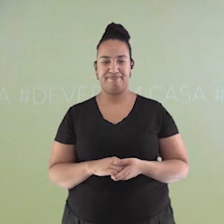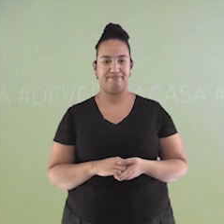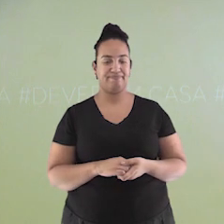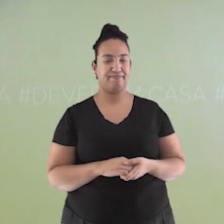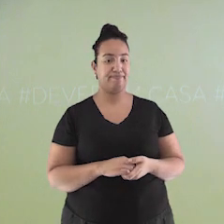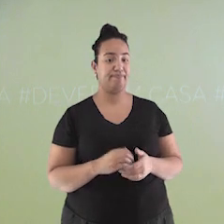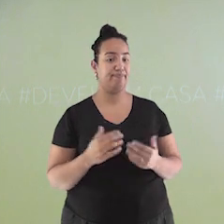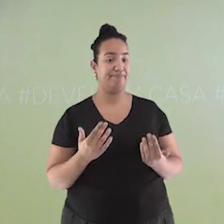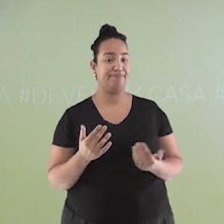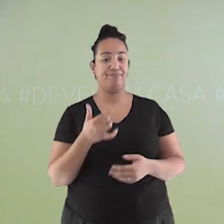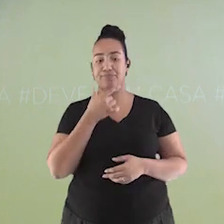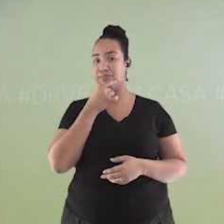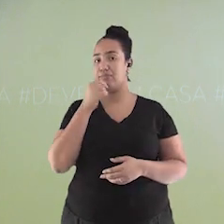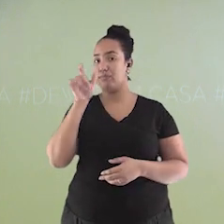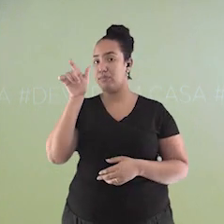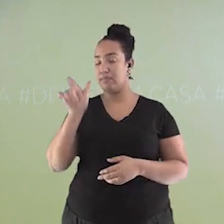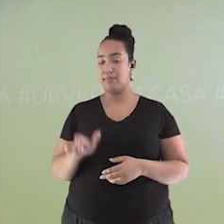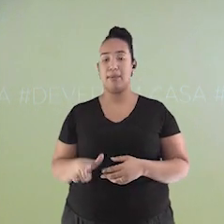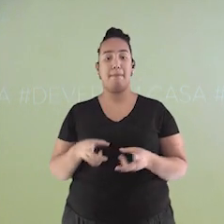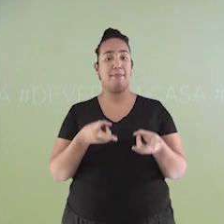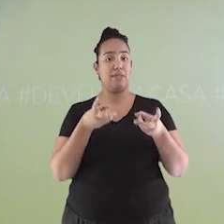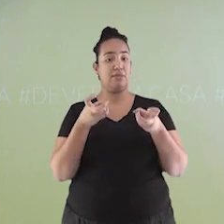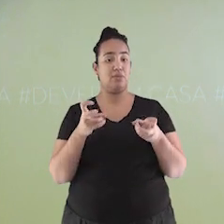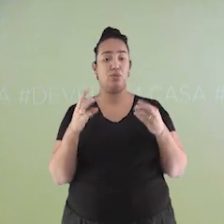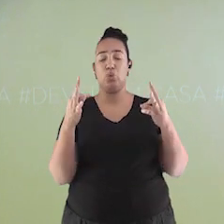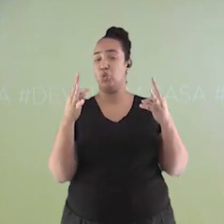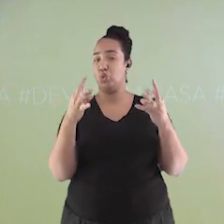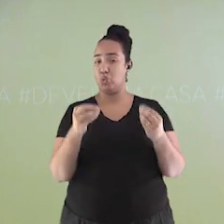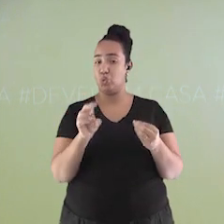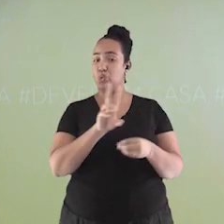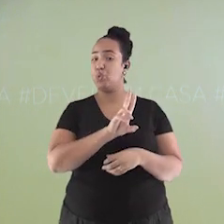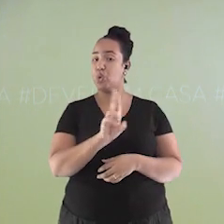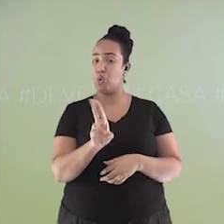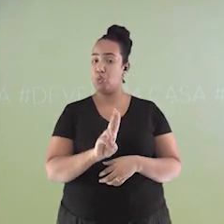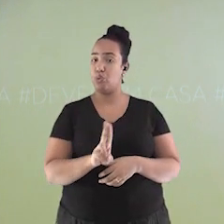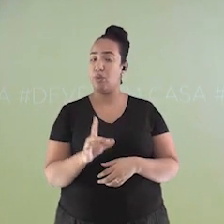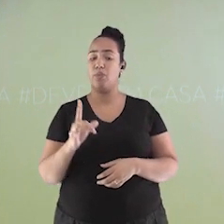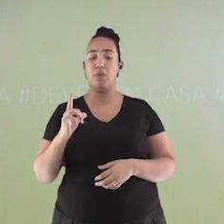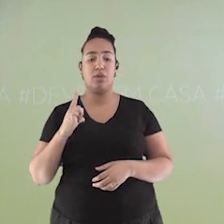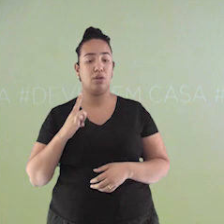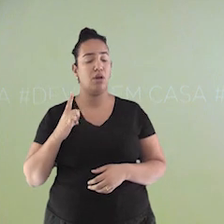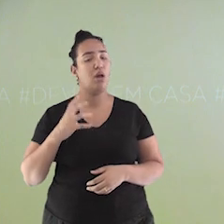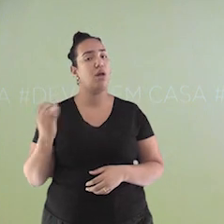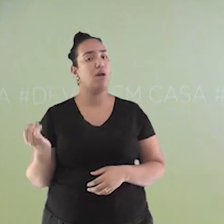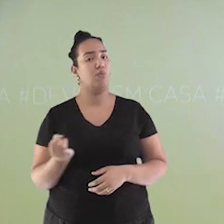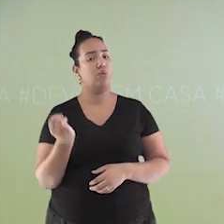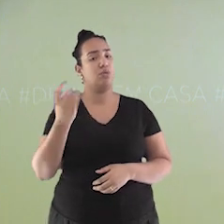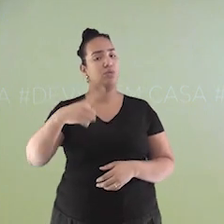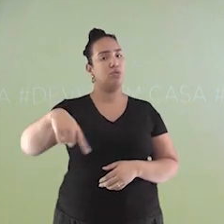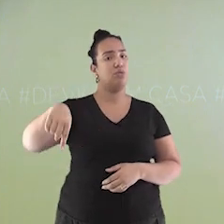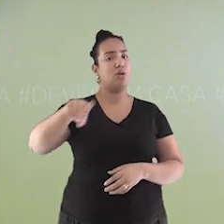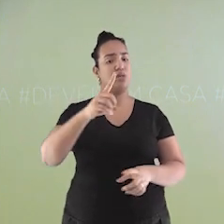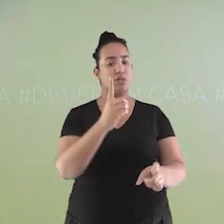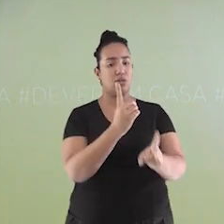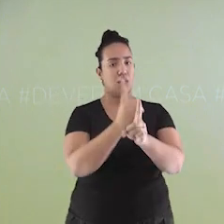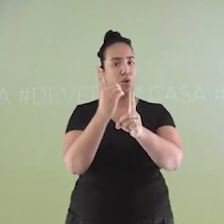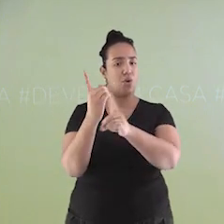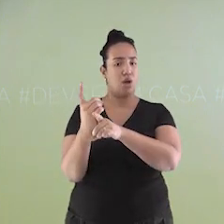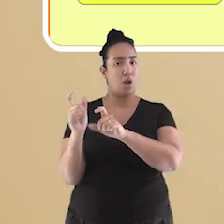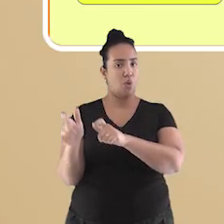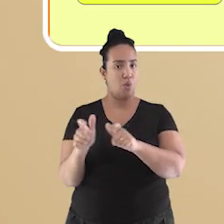André se deu conta que tudo tem um nome e que eles são importantes para a nossa localização nos